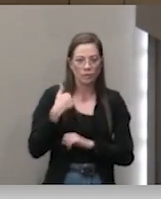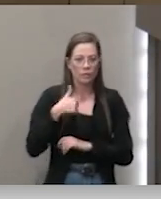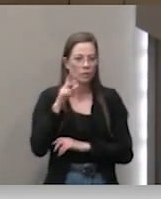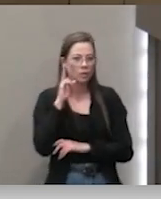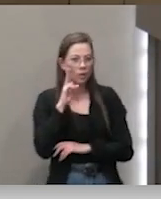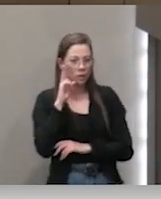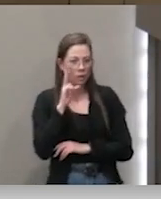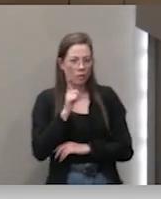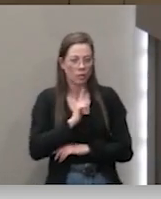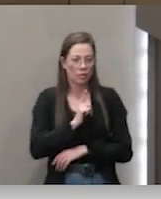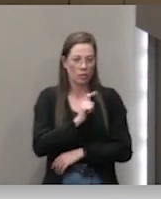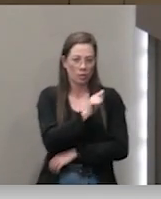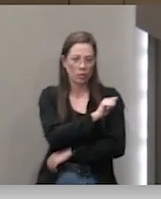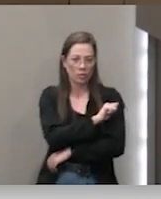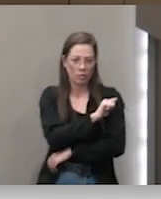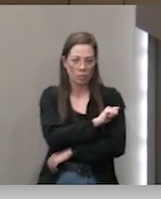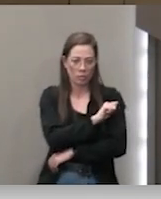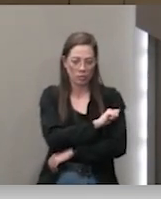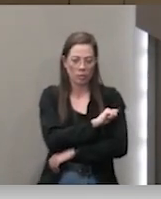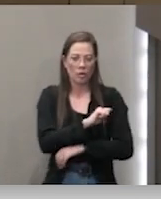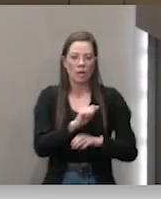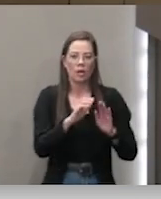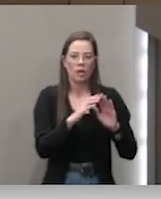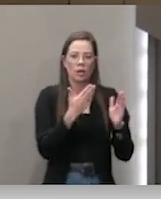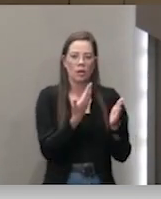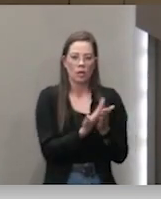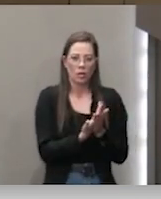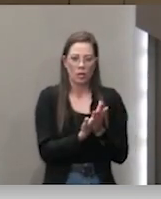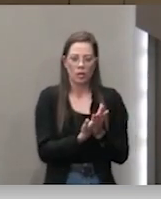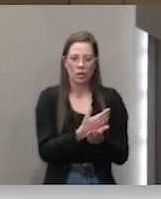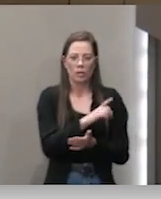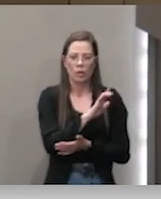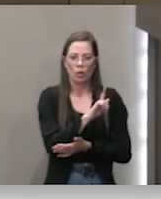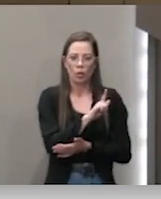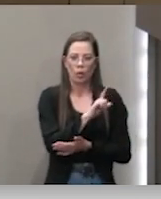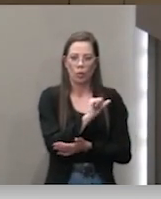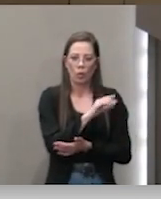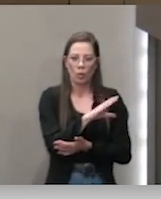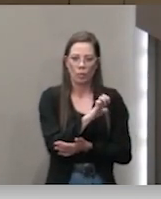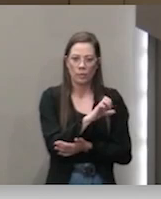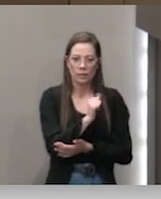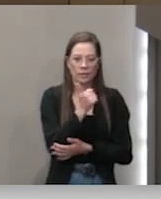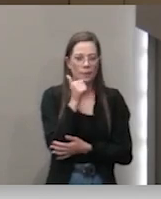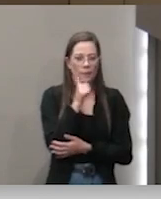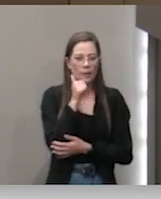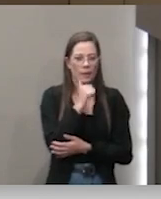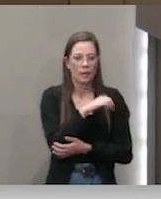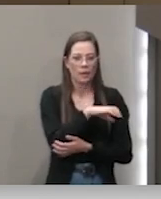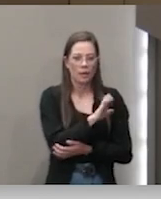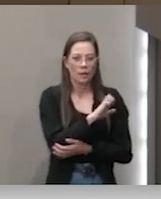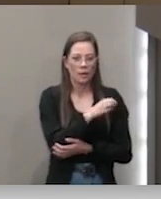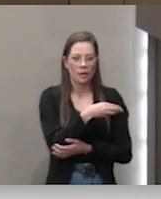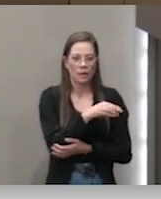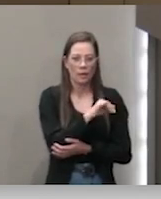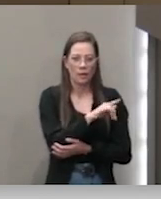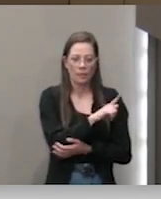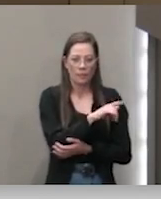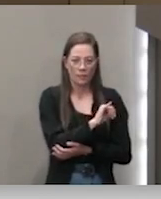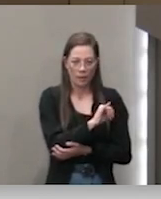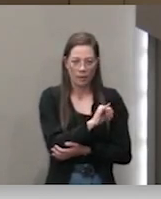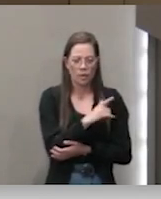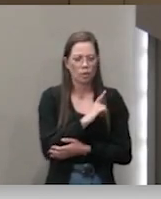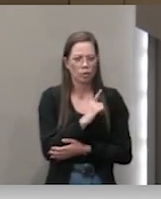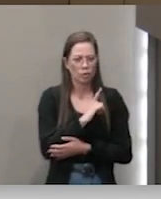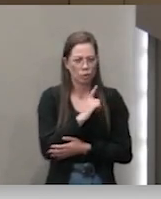tenho uma aluna lá no Dom José Gomes, onde minha esposa leciona, a Emily, que ela tinha esse talento da